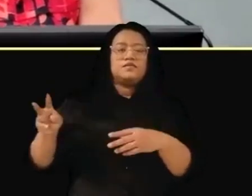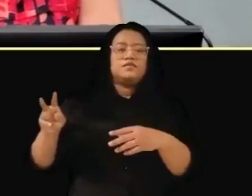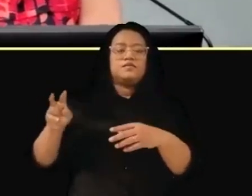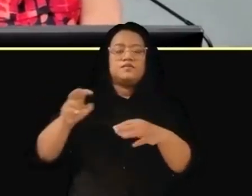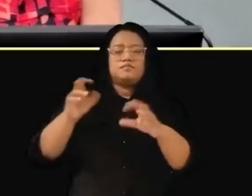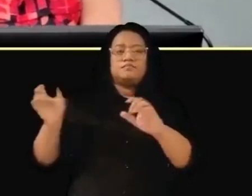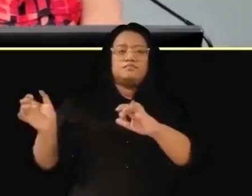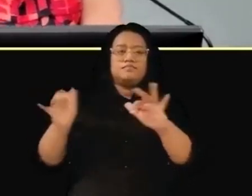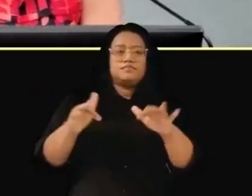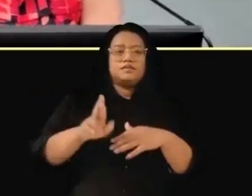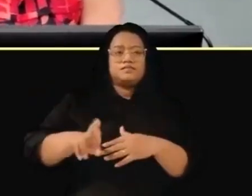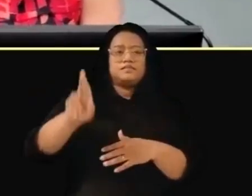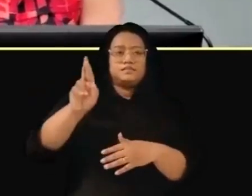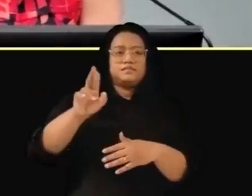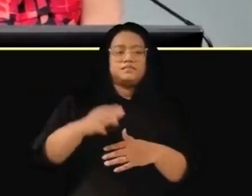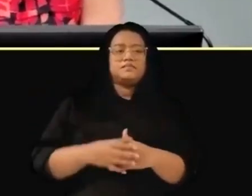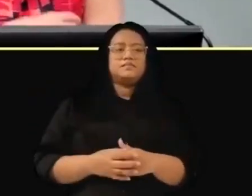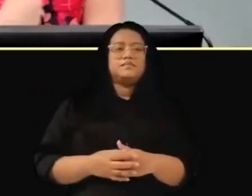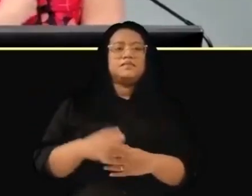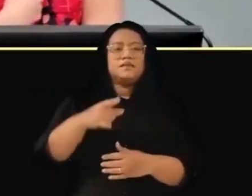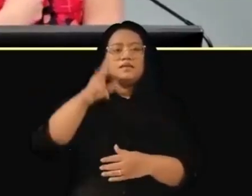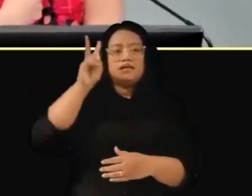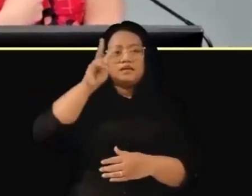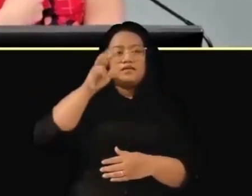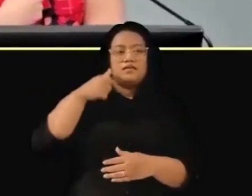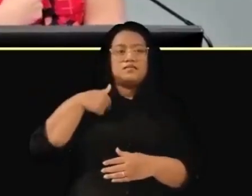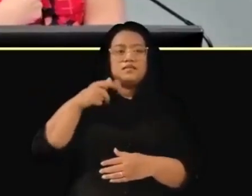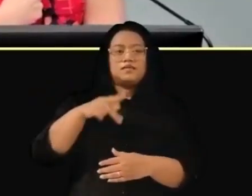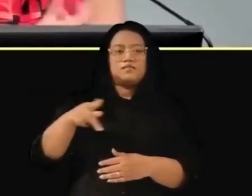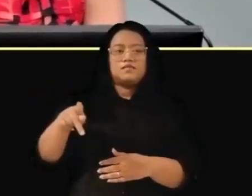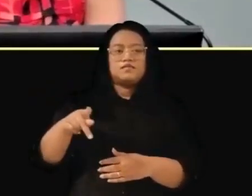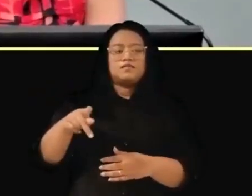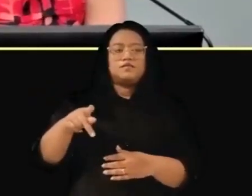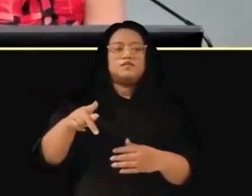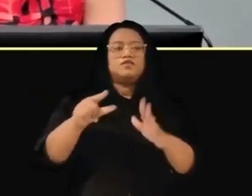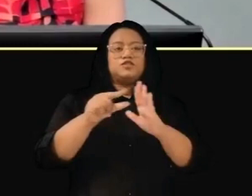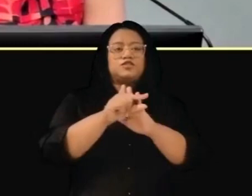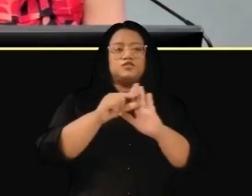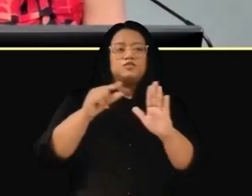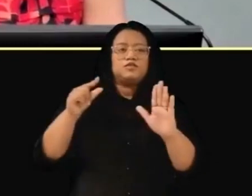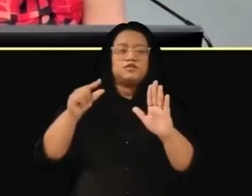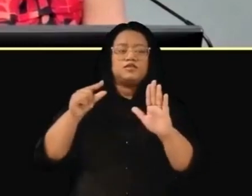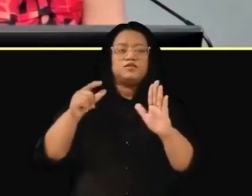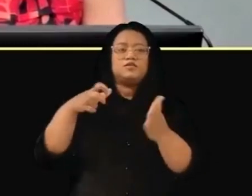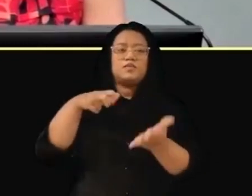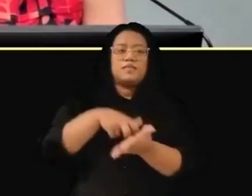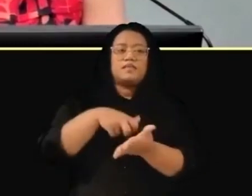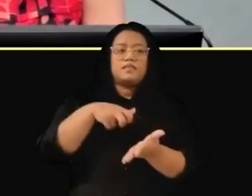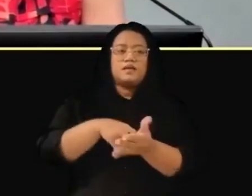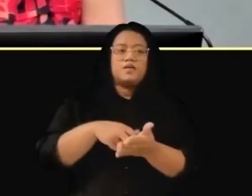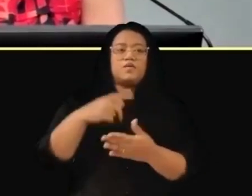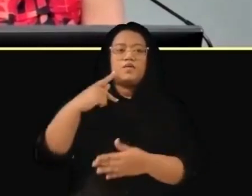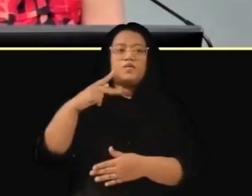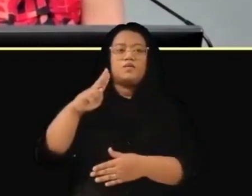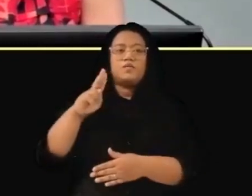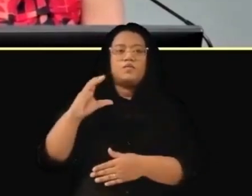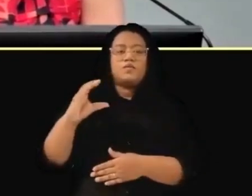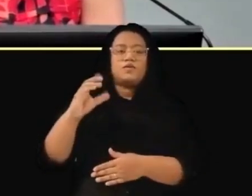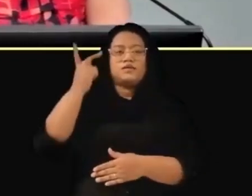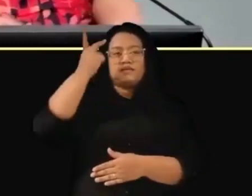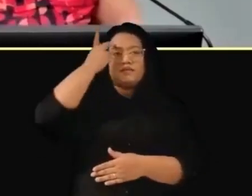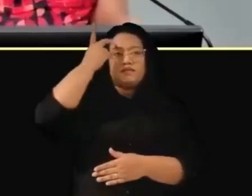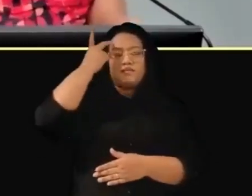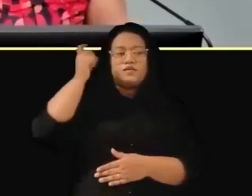porque eu me lembro, eu sou professora de processo penal na PUC de São Paulo, e quando eu